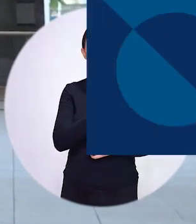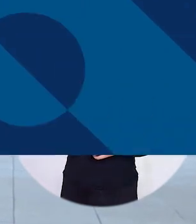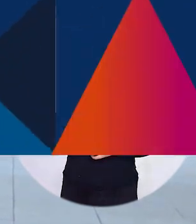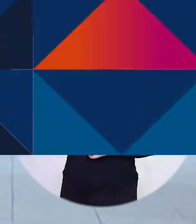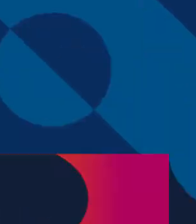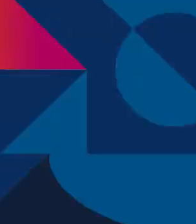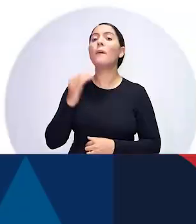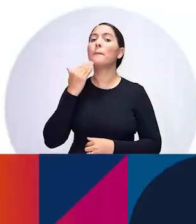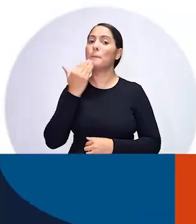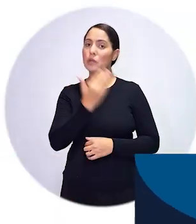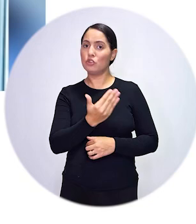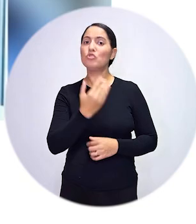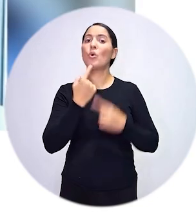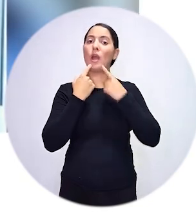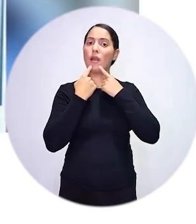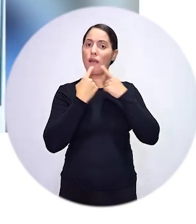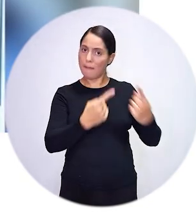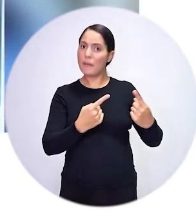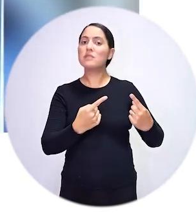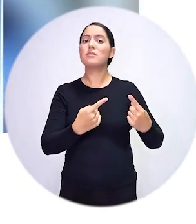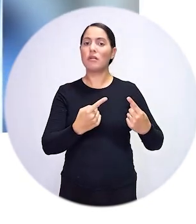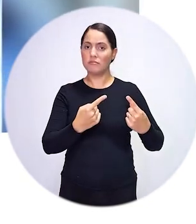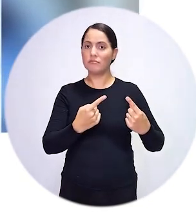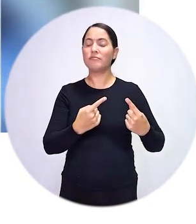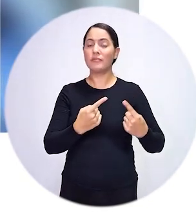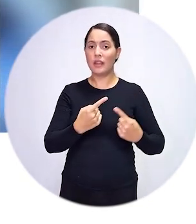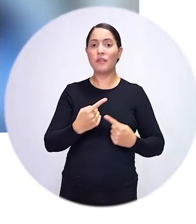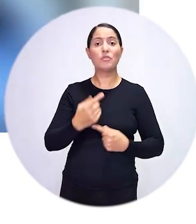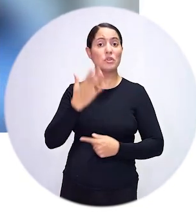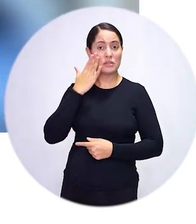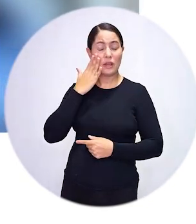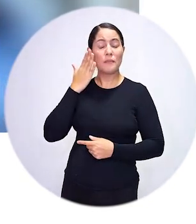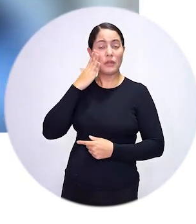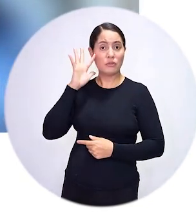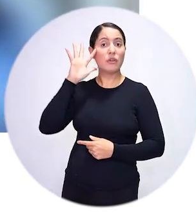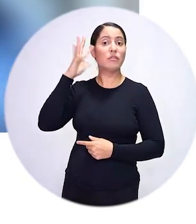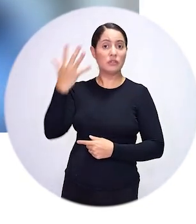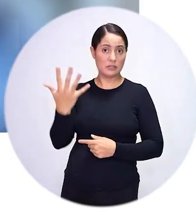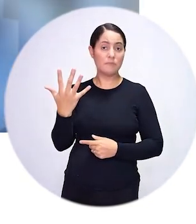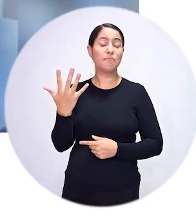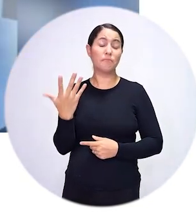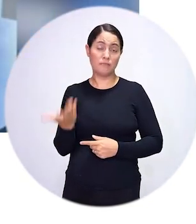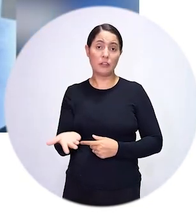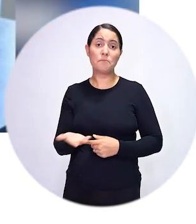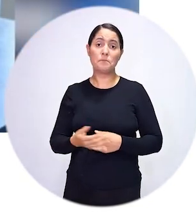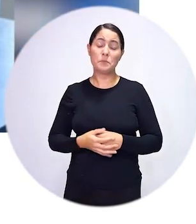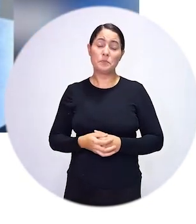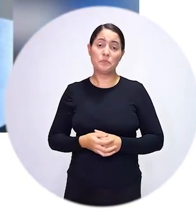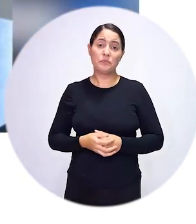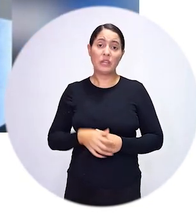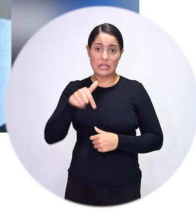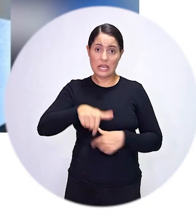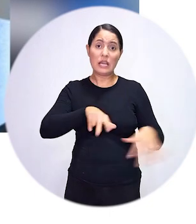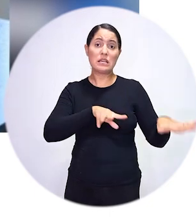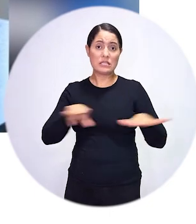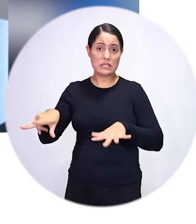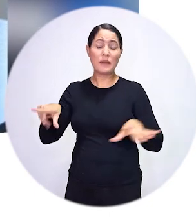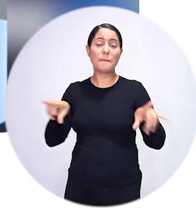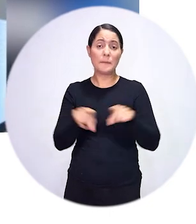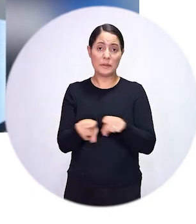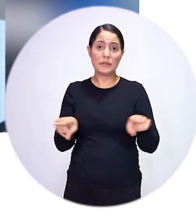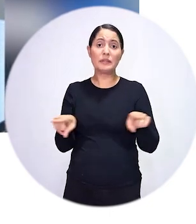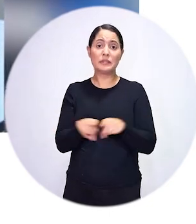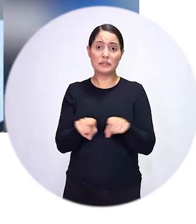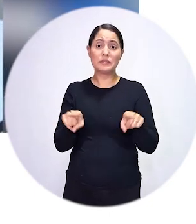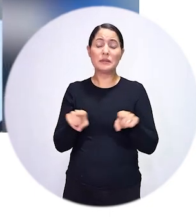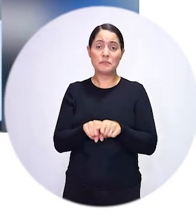magistrado. O ministro Salomão abriu de ofício também uma reclamação imediatamente após tomar conhecimento desses